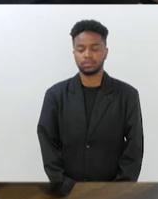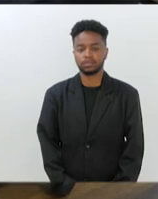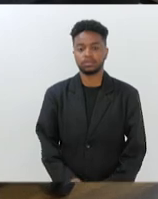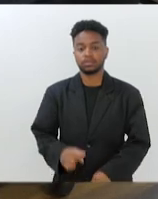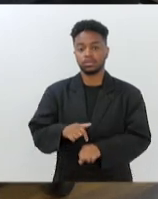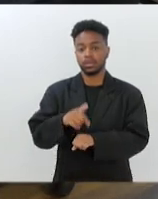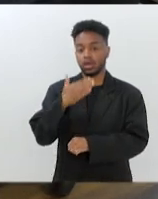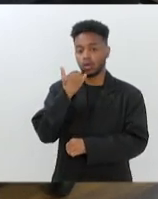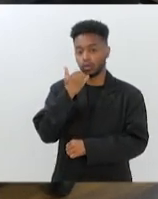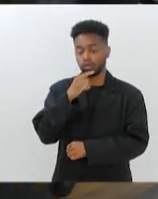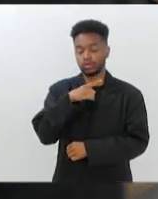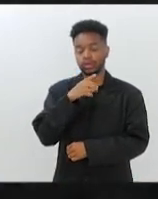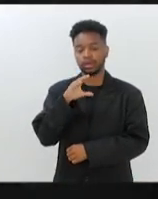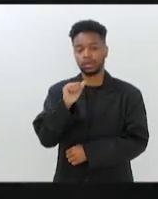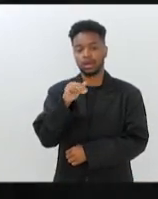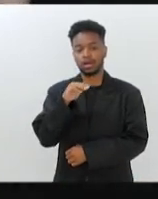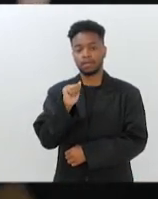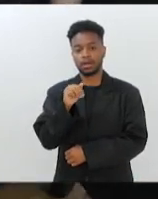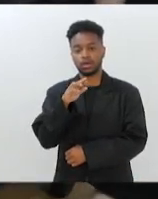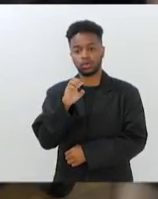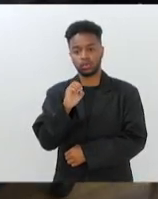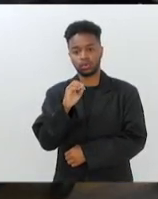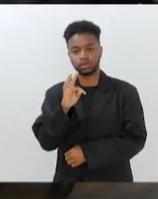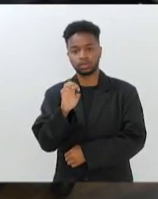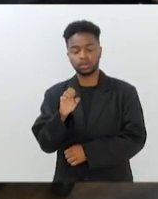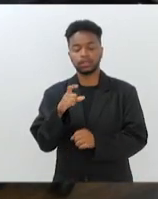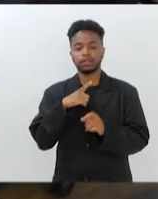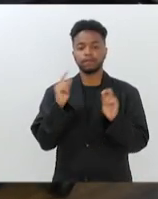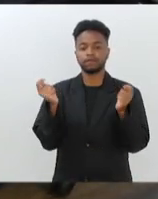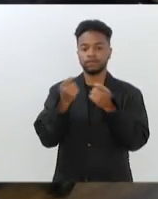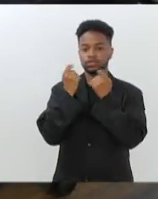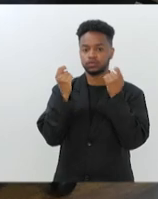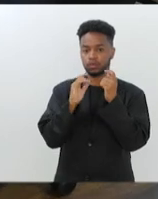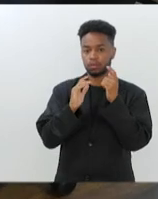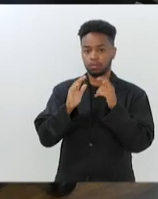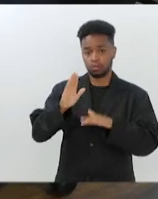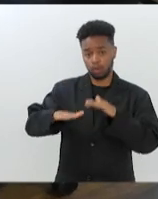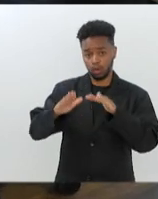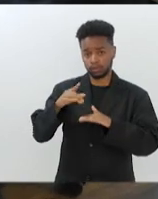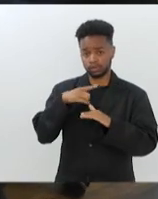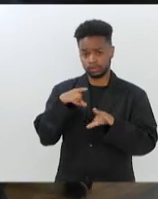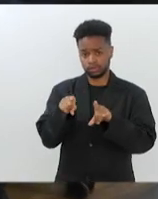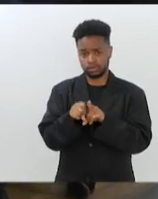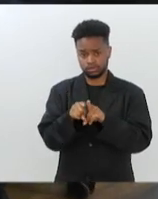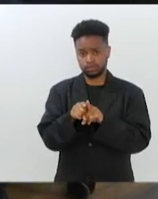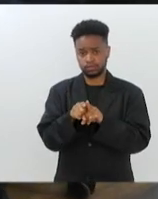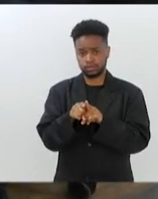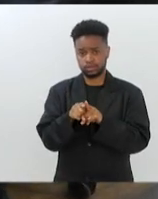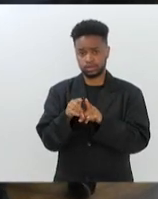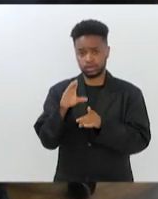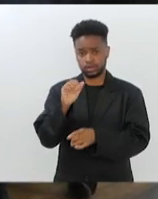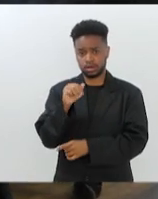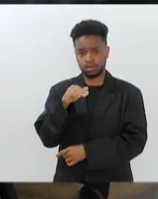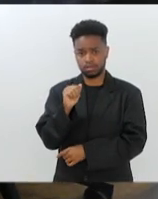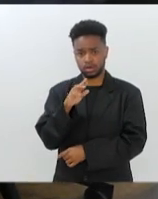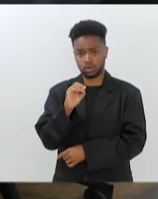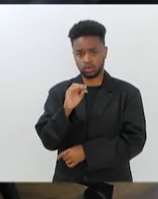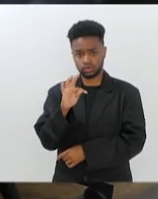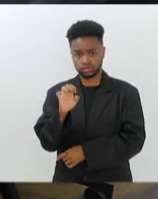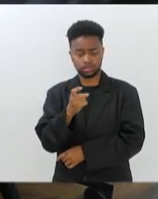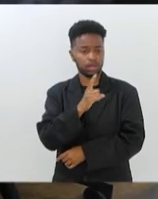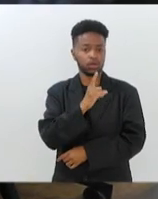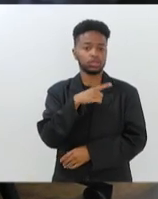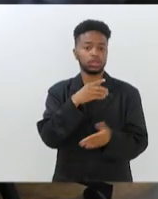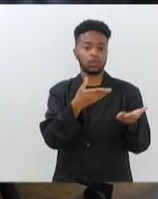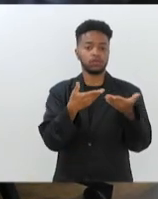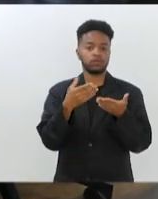além do camarote na Sapucaí além da do festival de blocos a cedai tinha camarote também no festival de blocos não tinha